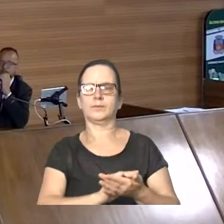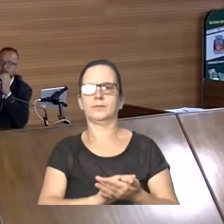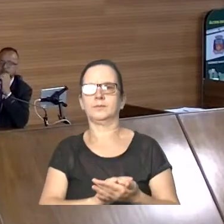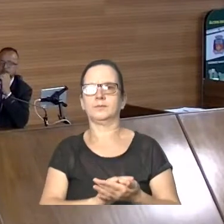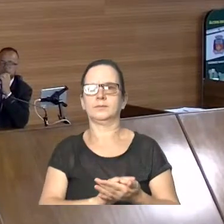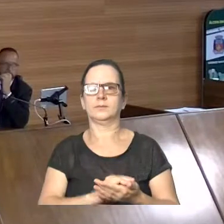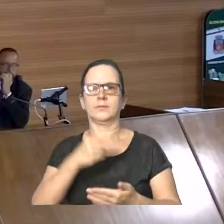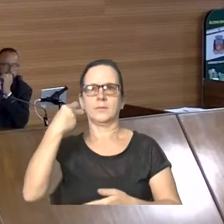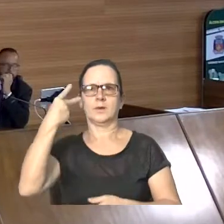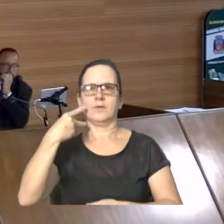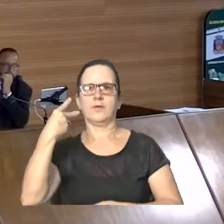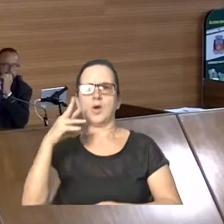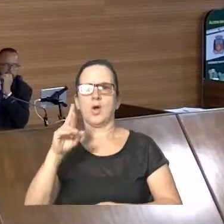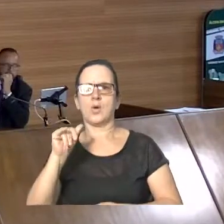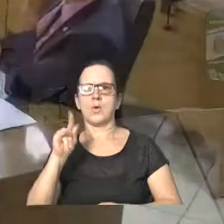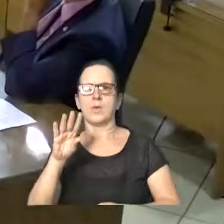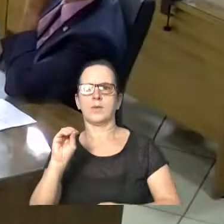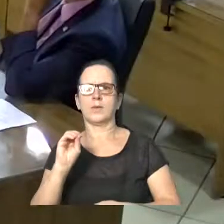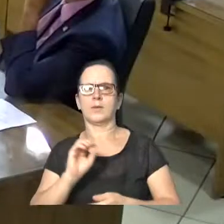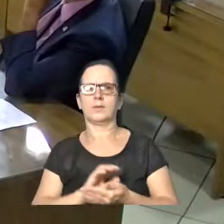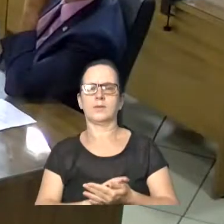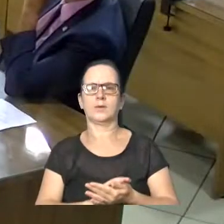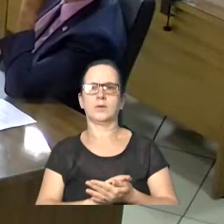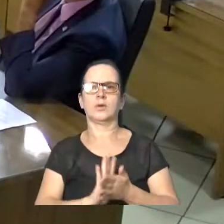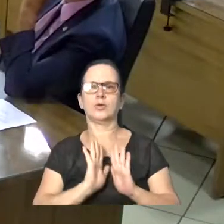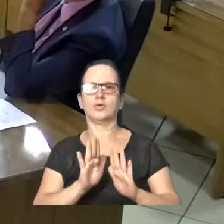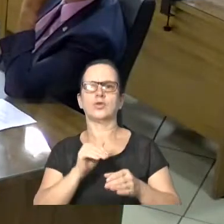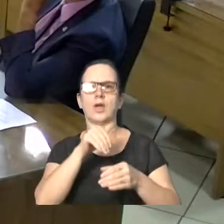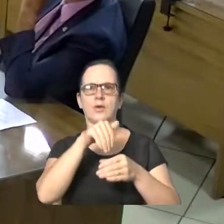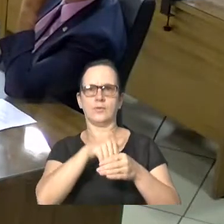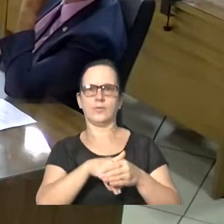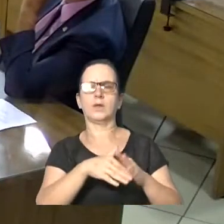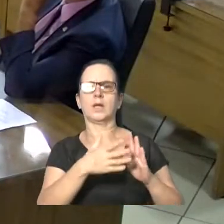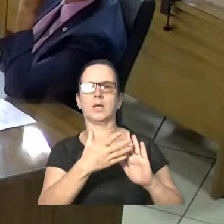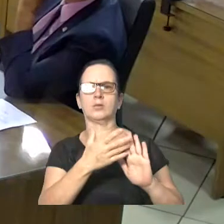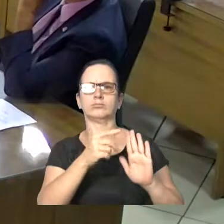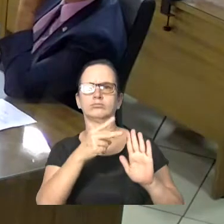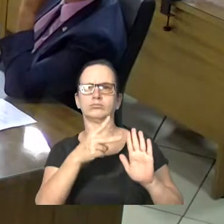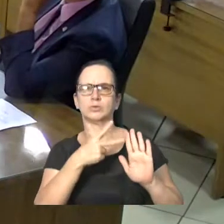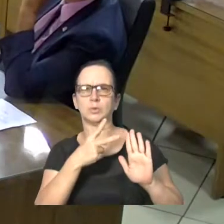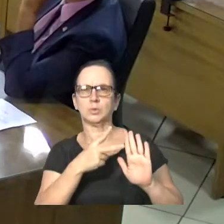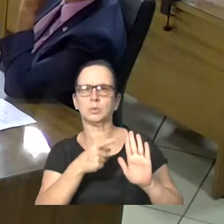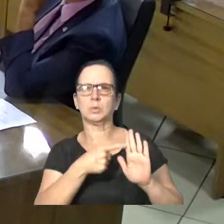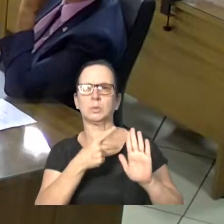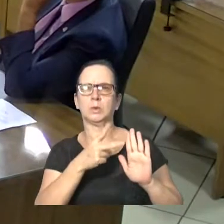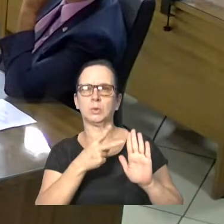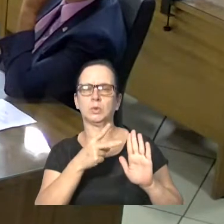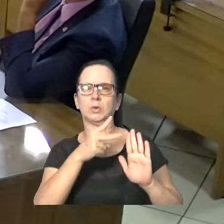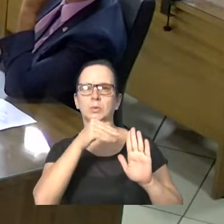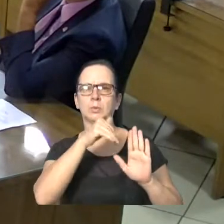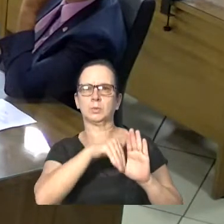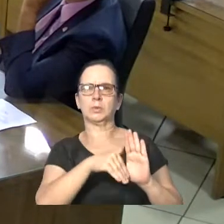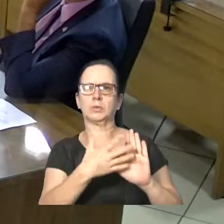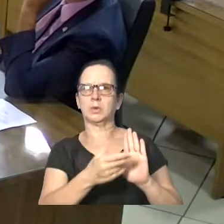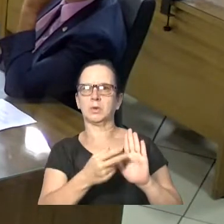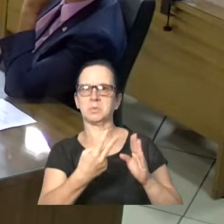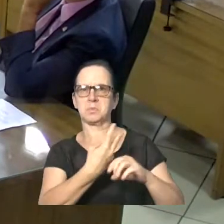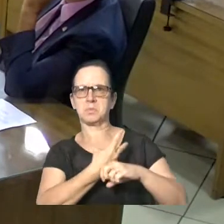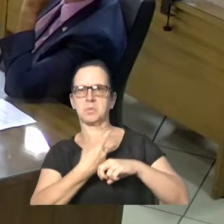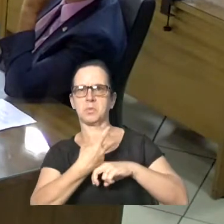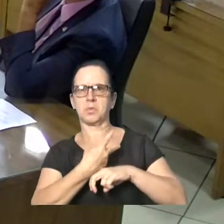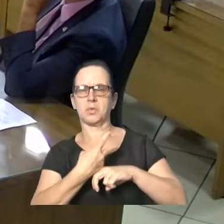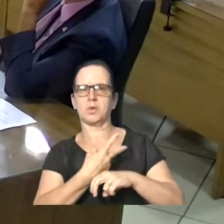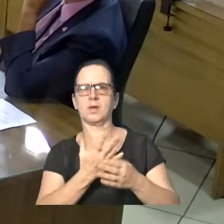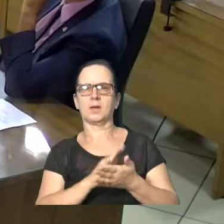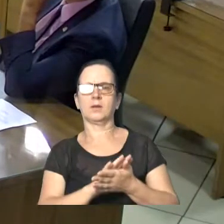Vereador Rodrigo Ramos Soares. Conforme já votei favorável nas duas primeiras votações, por não ter sido procurado por ninguém,